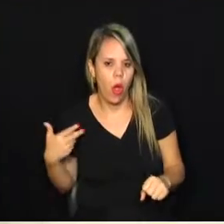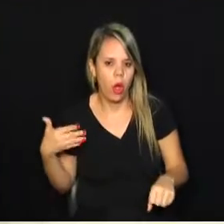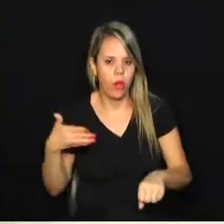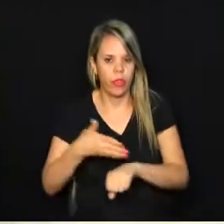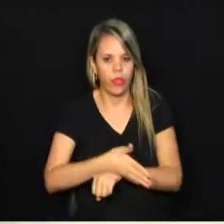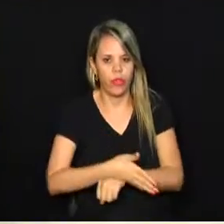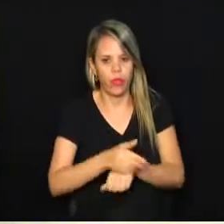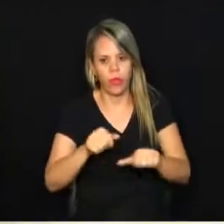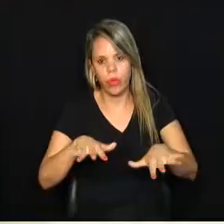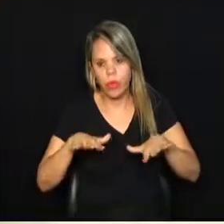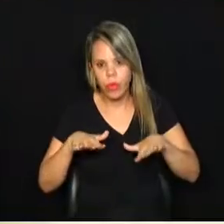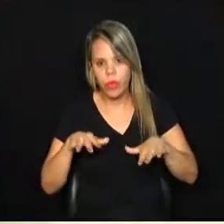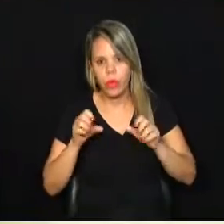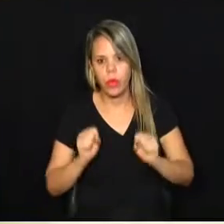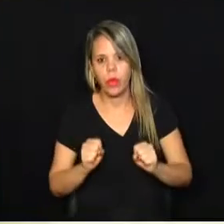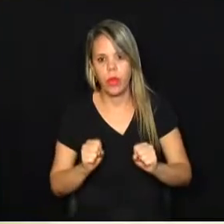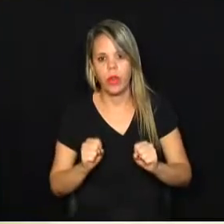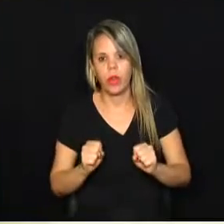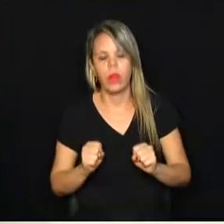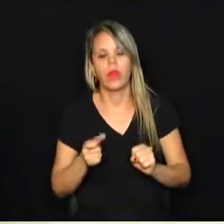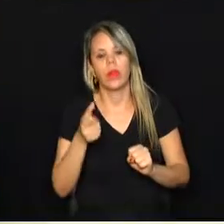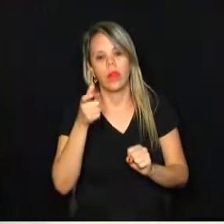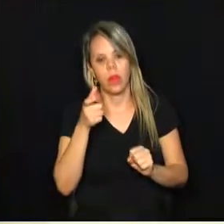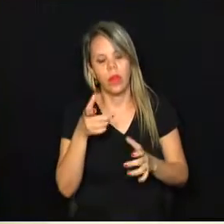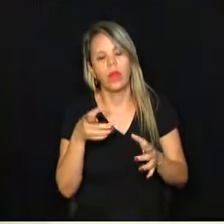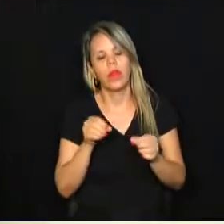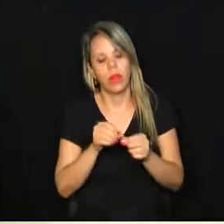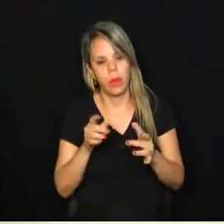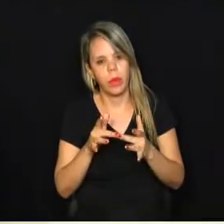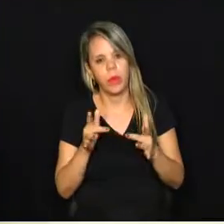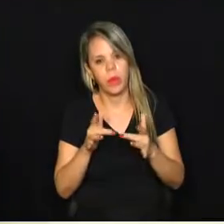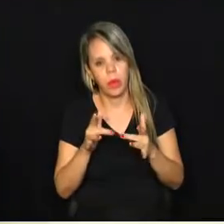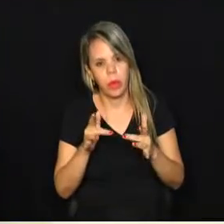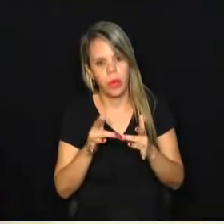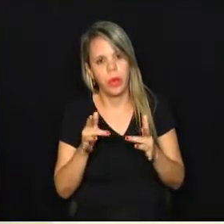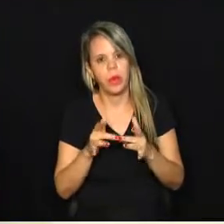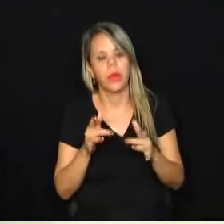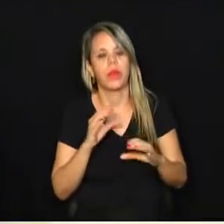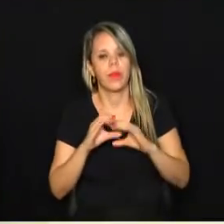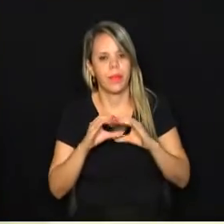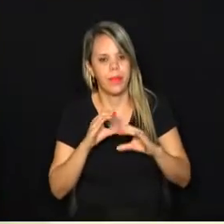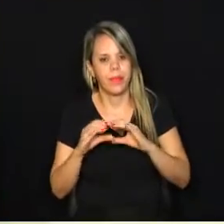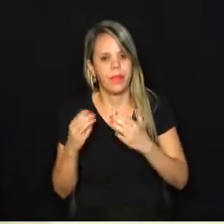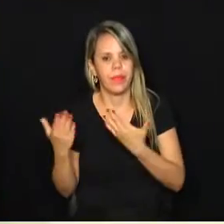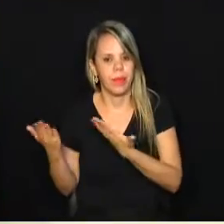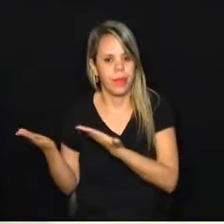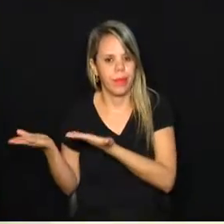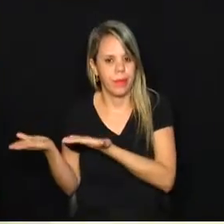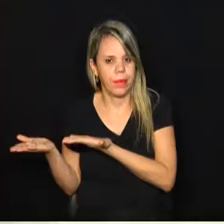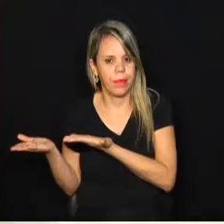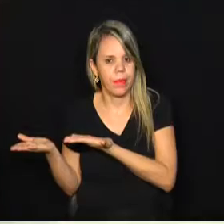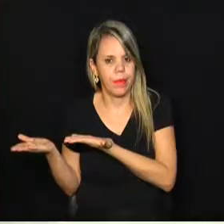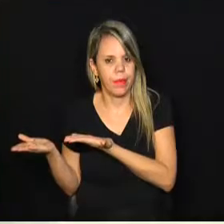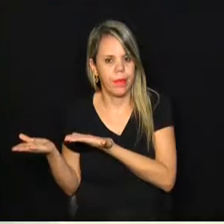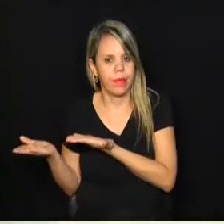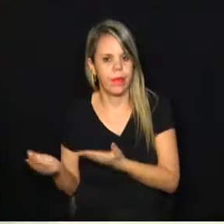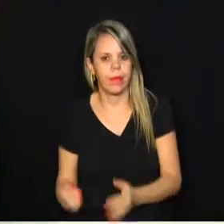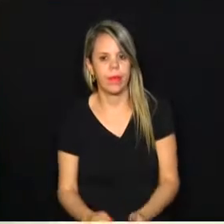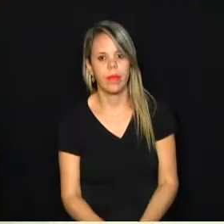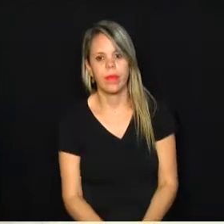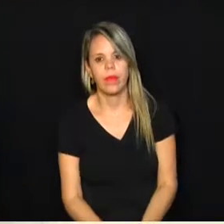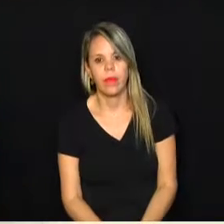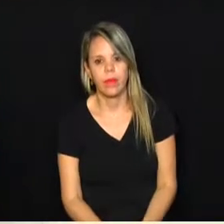plenário, mas tem a sua participação ativa aí pelos nossos canais de comunicação. É o WhatsApp 19